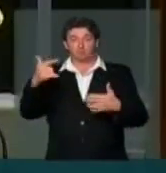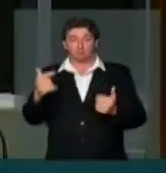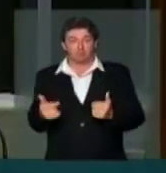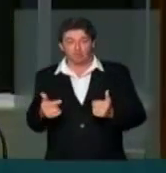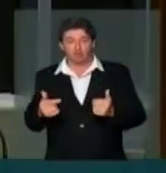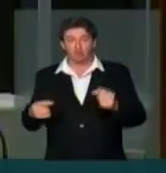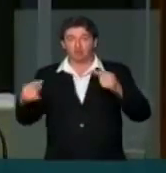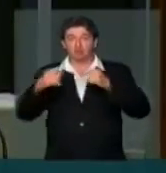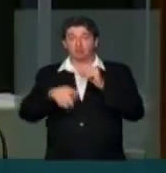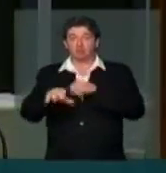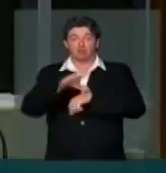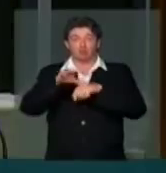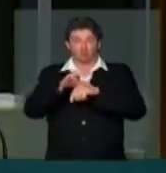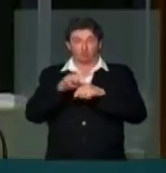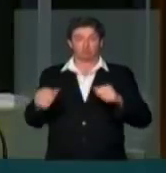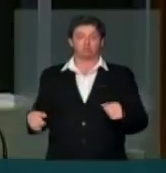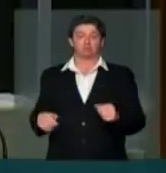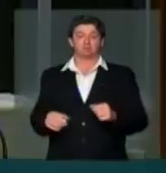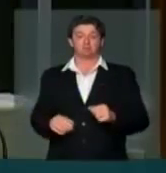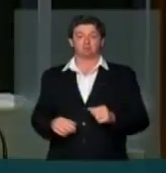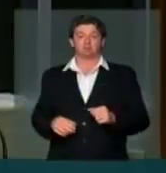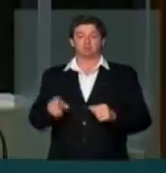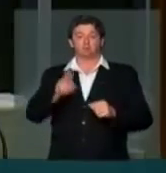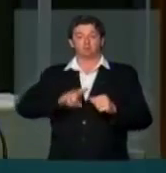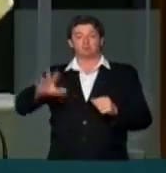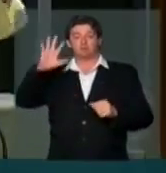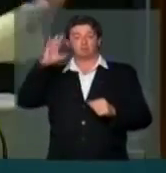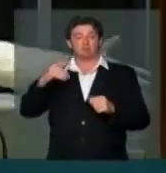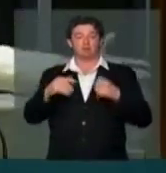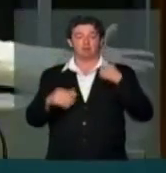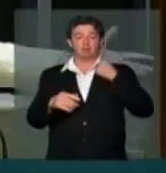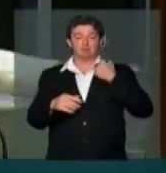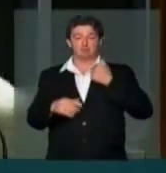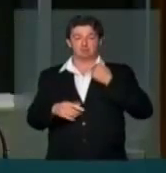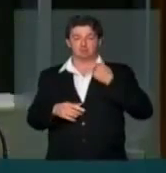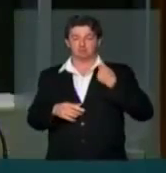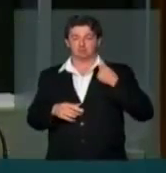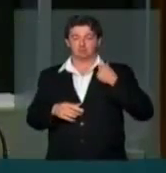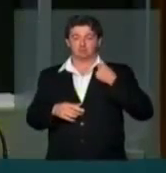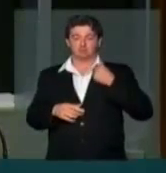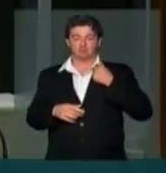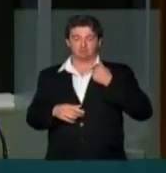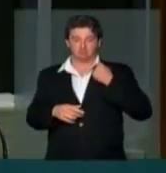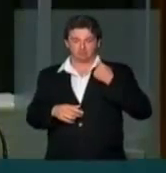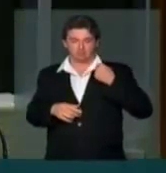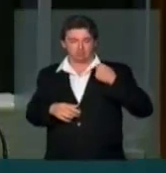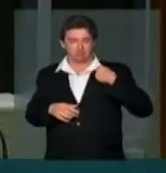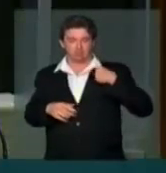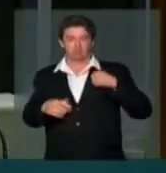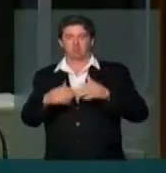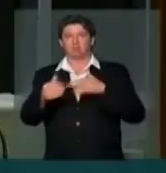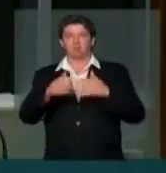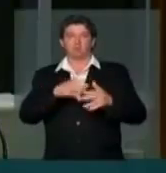vista constitucional e legal por uma decisão, seja de setores ou